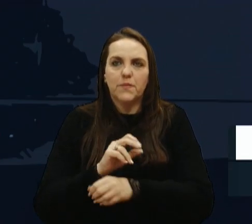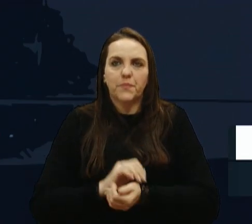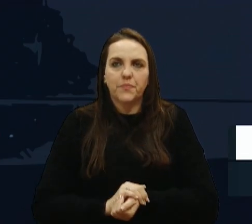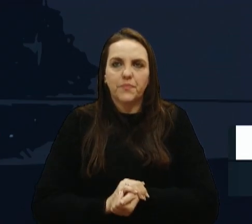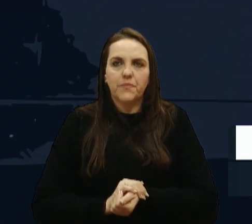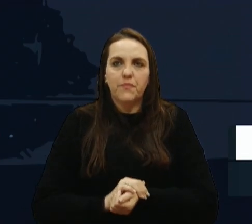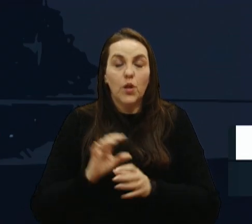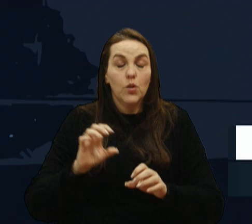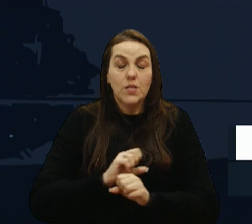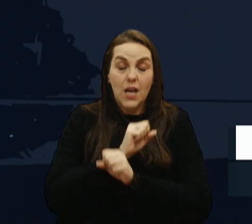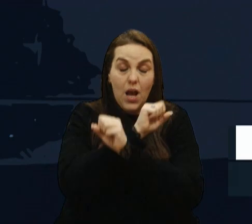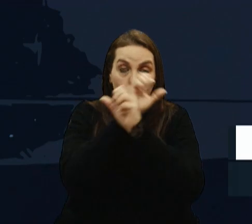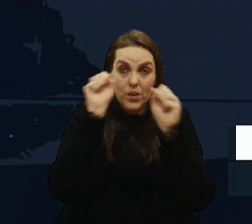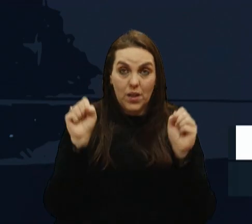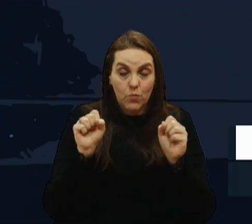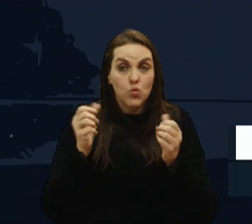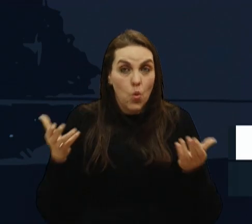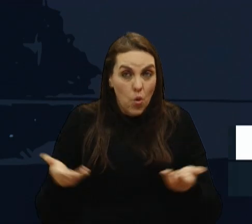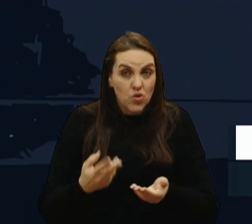20 vagas.